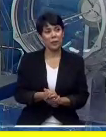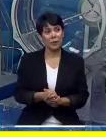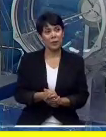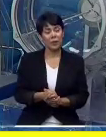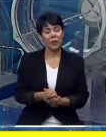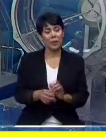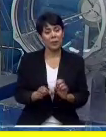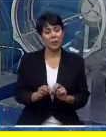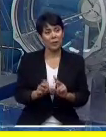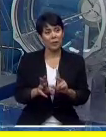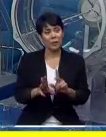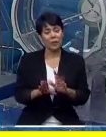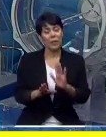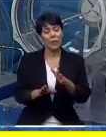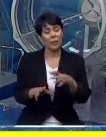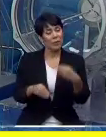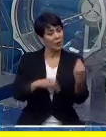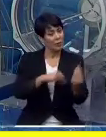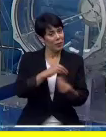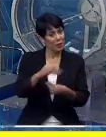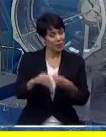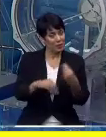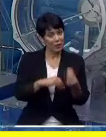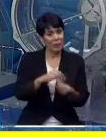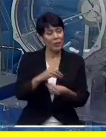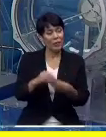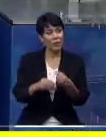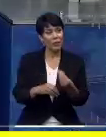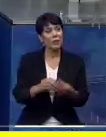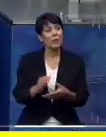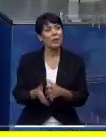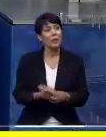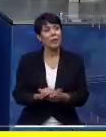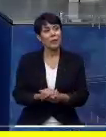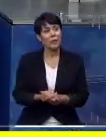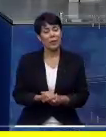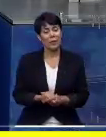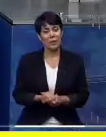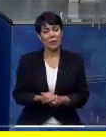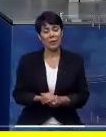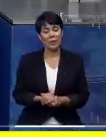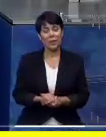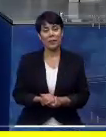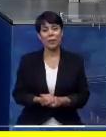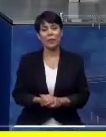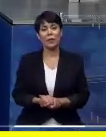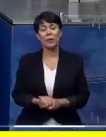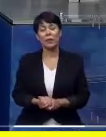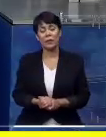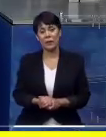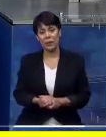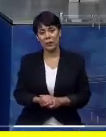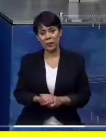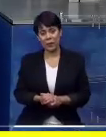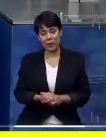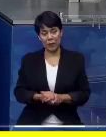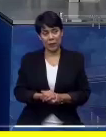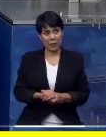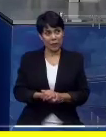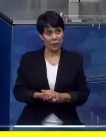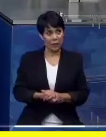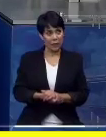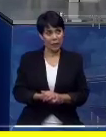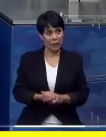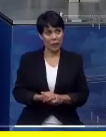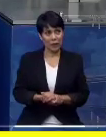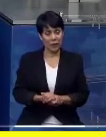todas as 80 bolas dentro do globo número 5. O funcionamento do globo foi reiniciado. Globo carregado, embaralhando 80